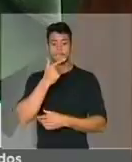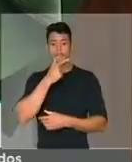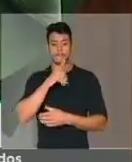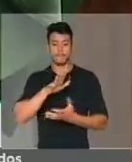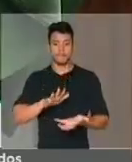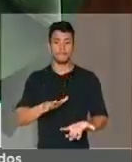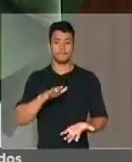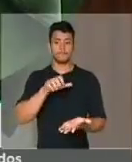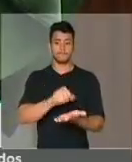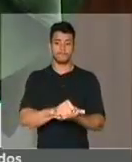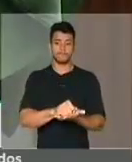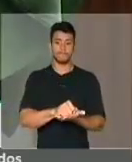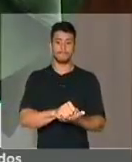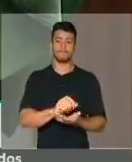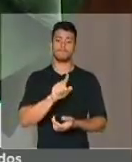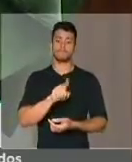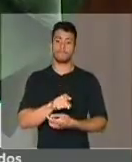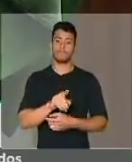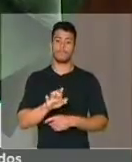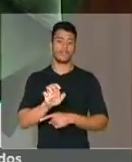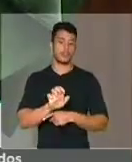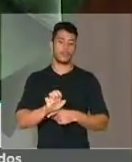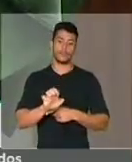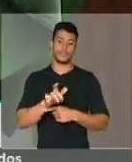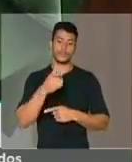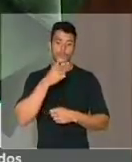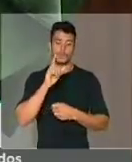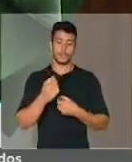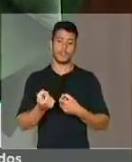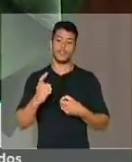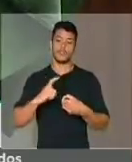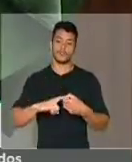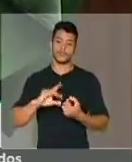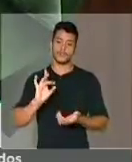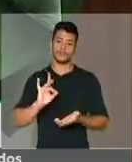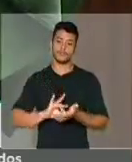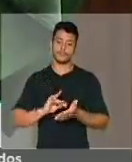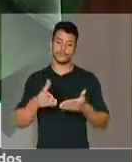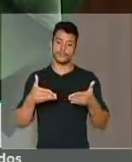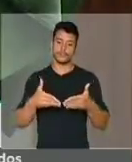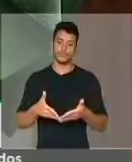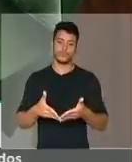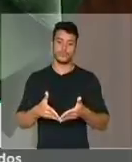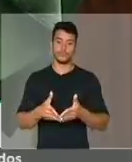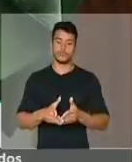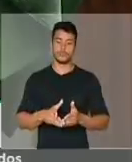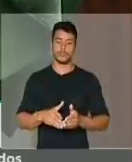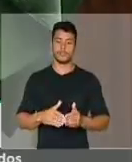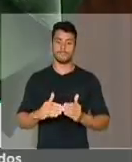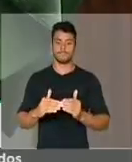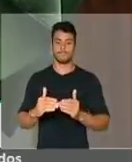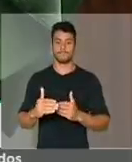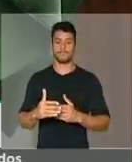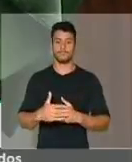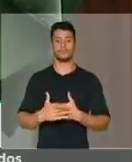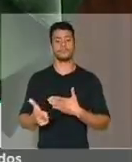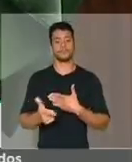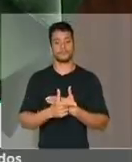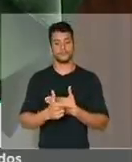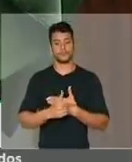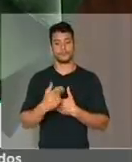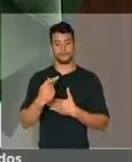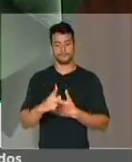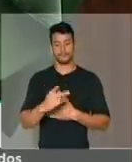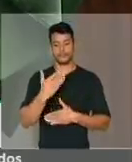pela macrocriminalidade e o Estado não volta a se fazer presente no cumprimento de seus deveres para com